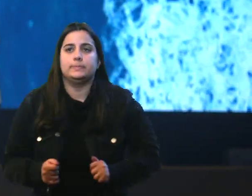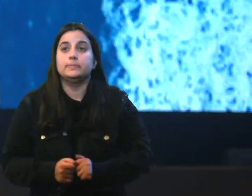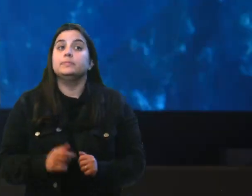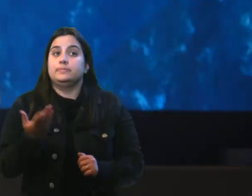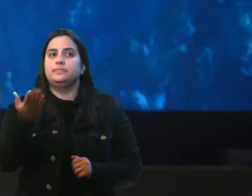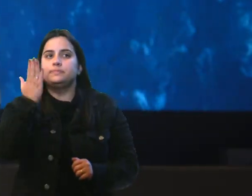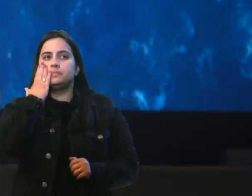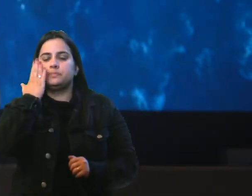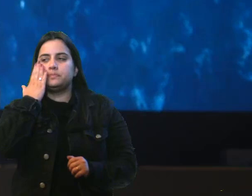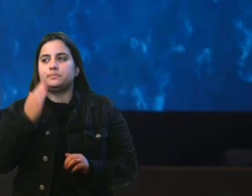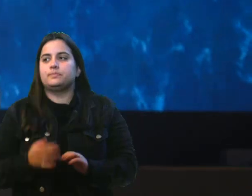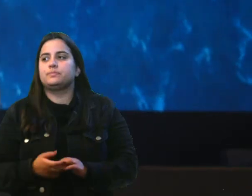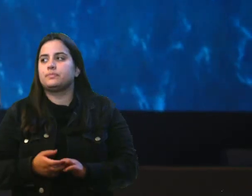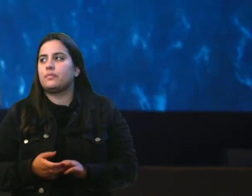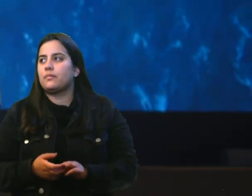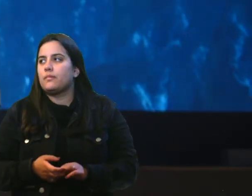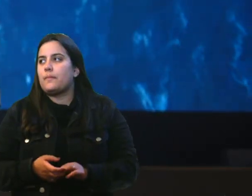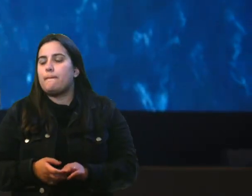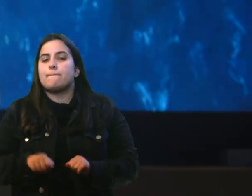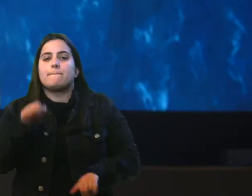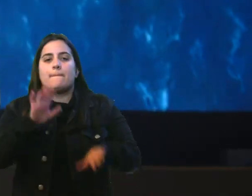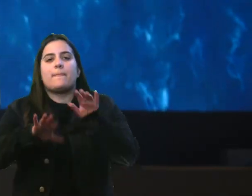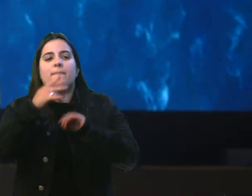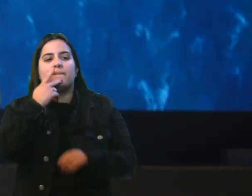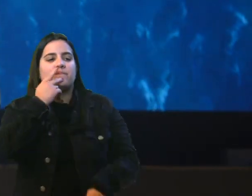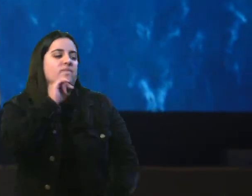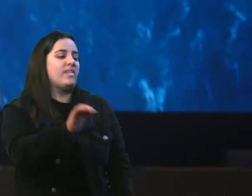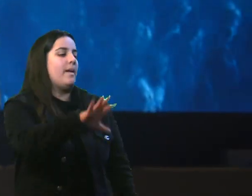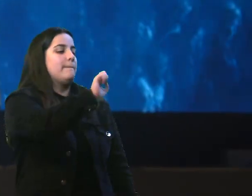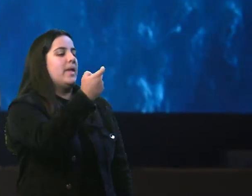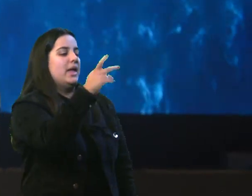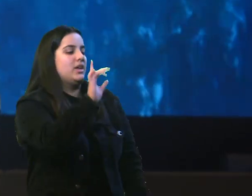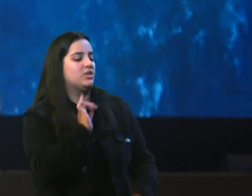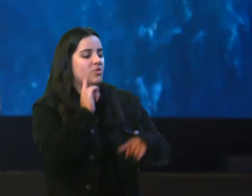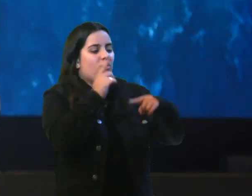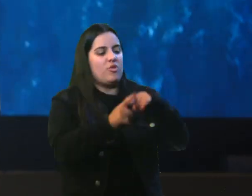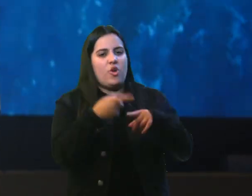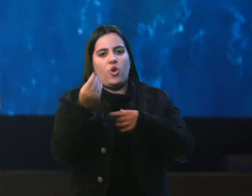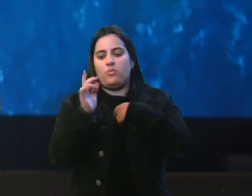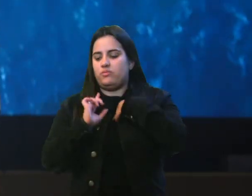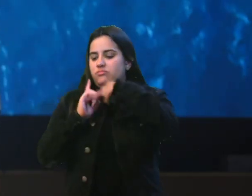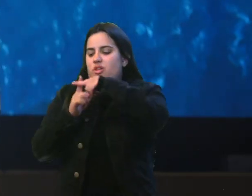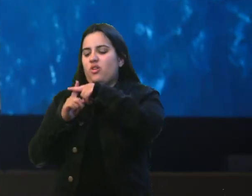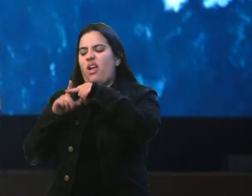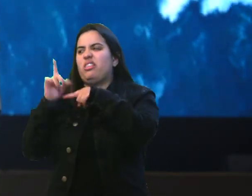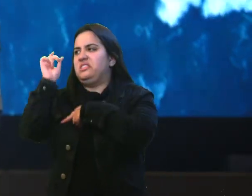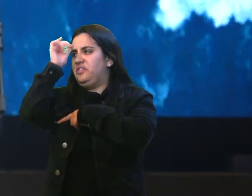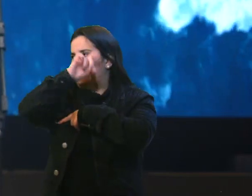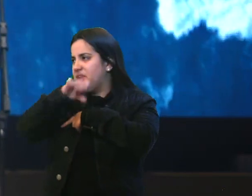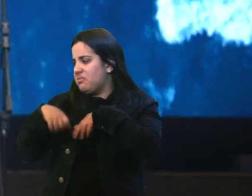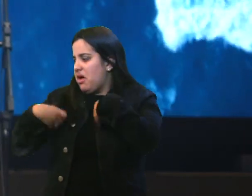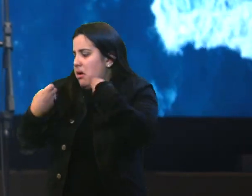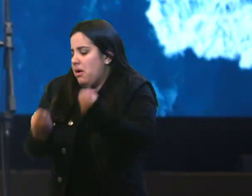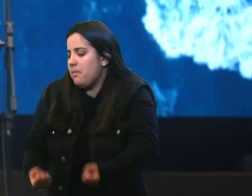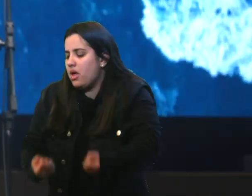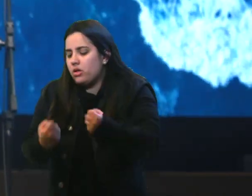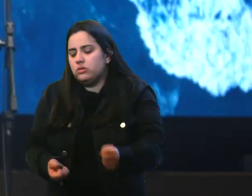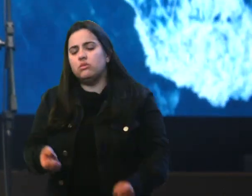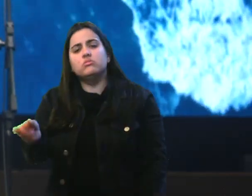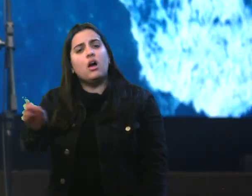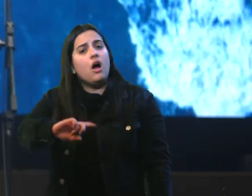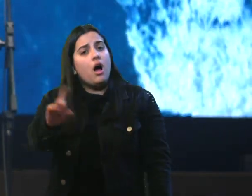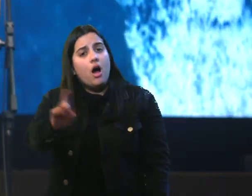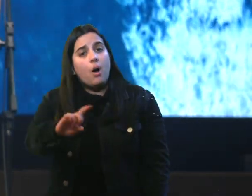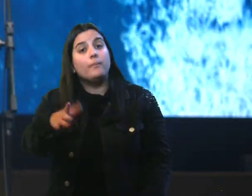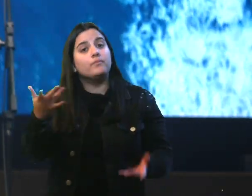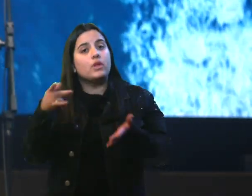Sabe, às vezes a gente fala assim, pega a sua cruz, como se a cruz fosse algo ruim ou difícil. Mas sabe, a verdade é